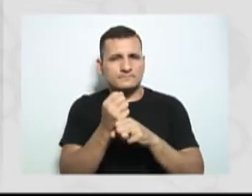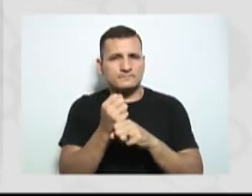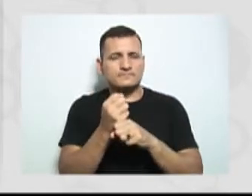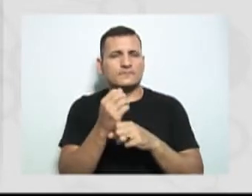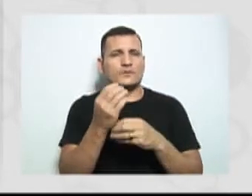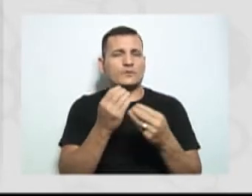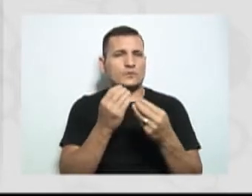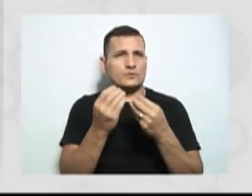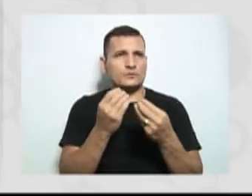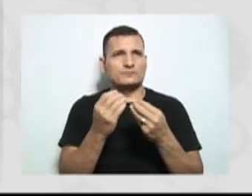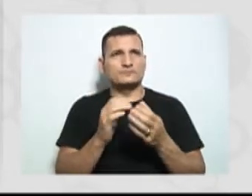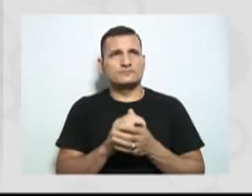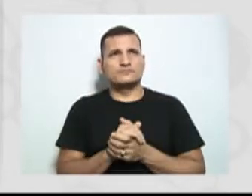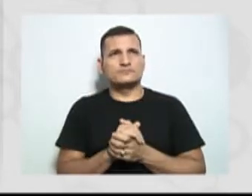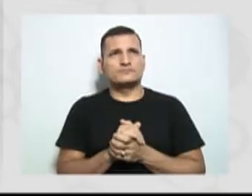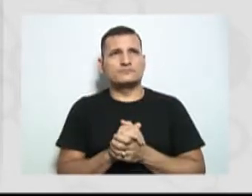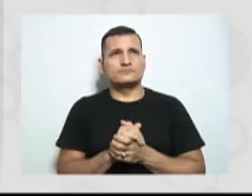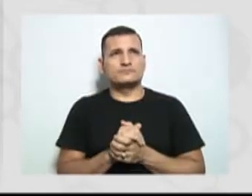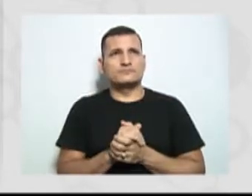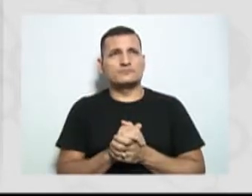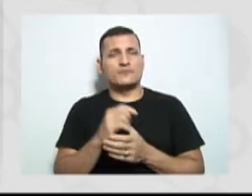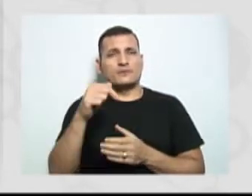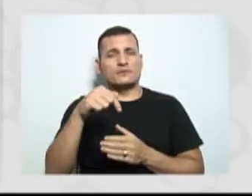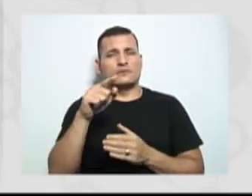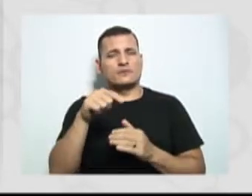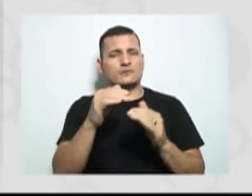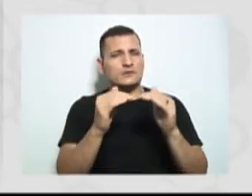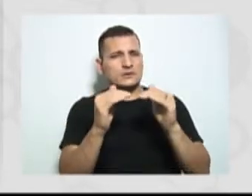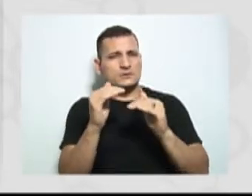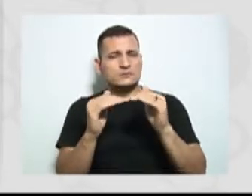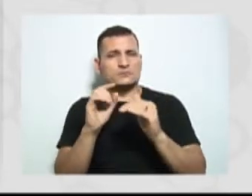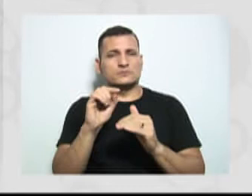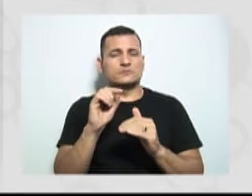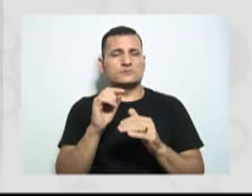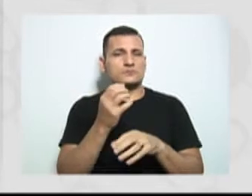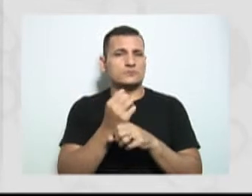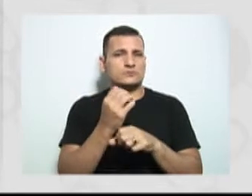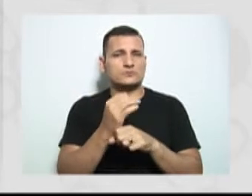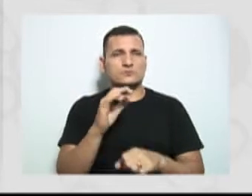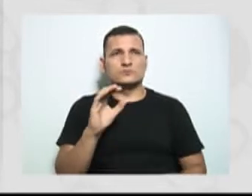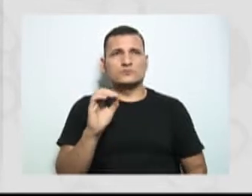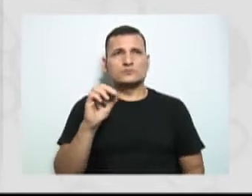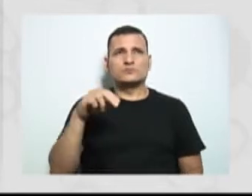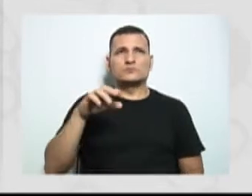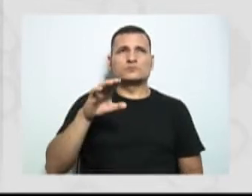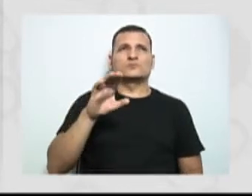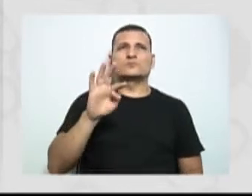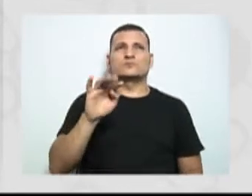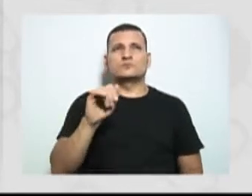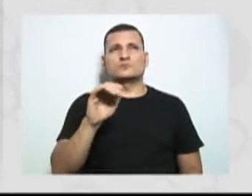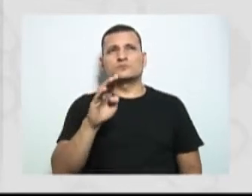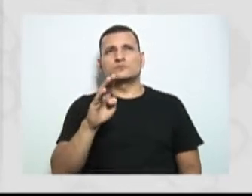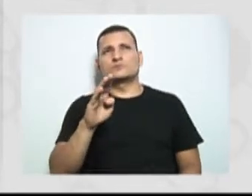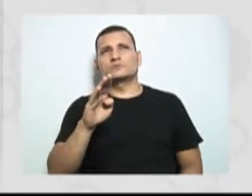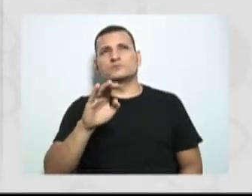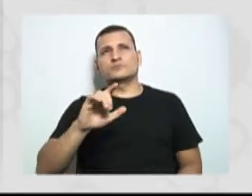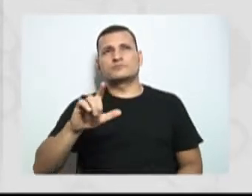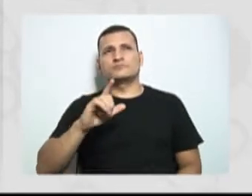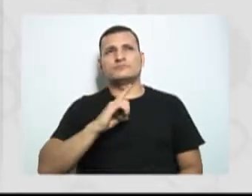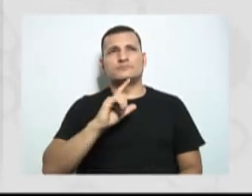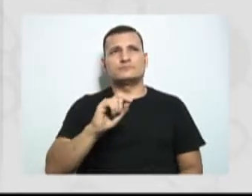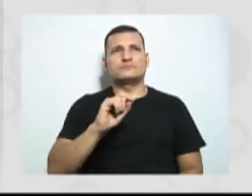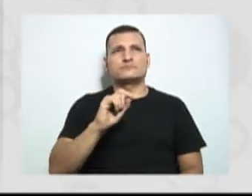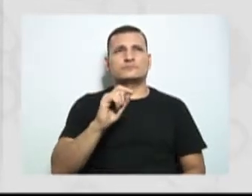Nós trabalhamos aqui com o ponto de equilíbrio contábil, onde nós temos o quê? O custos e despesas fixas dividido